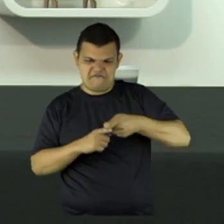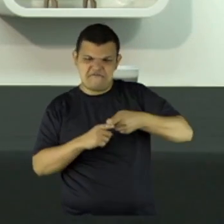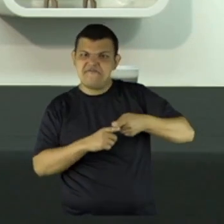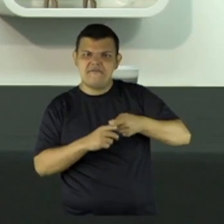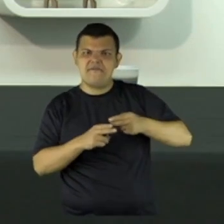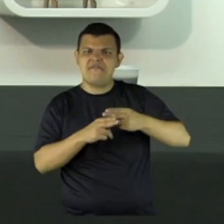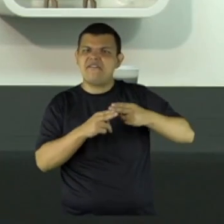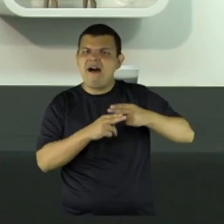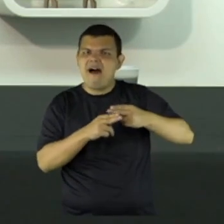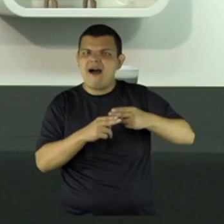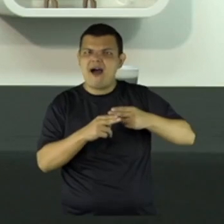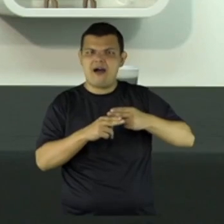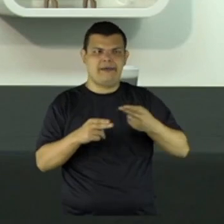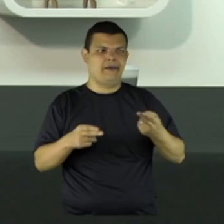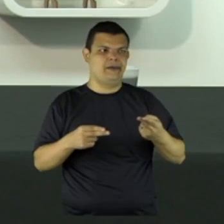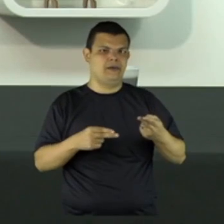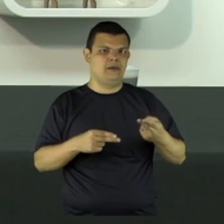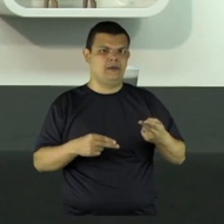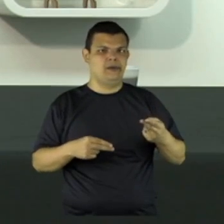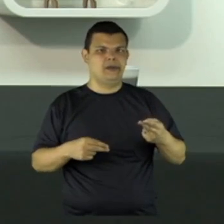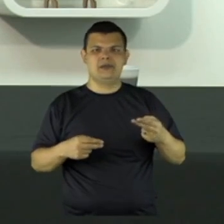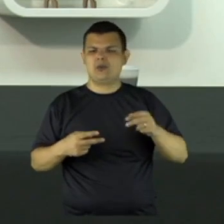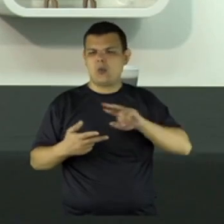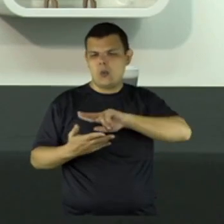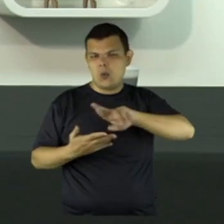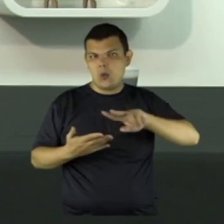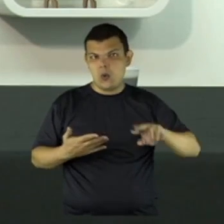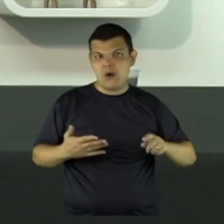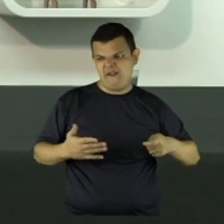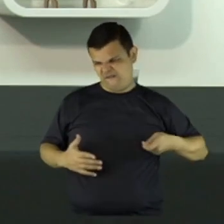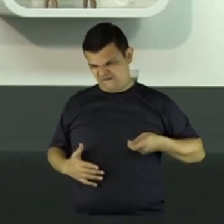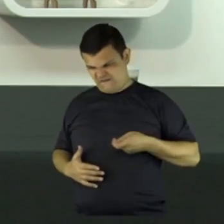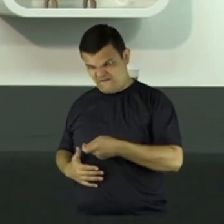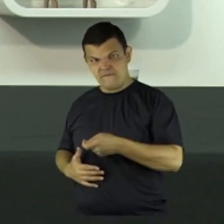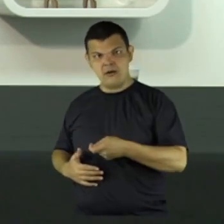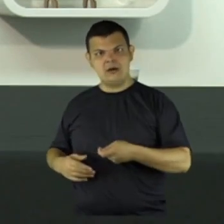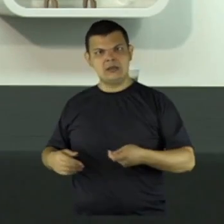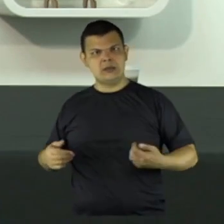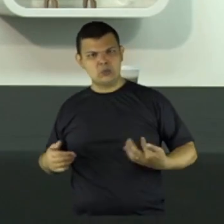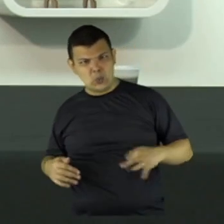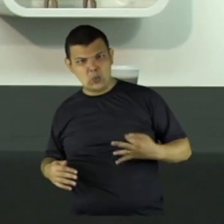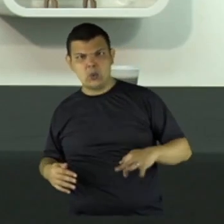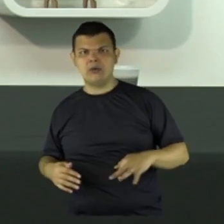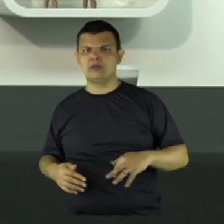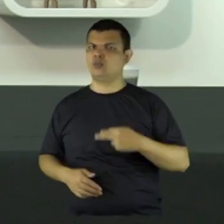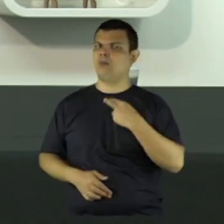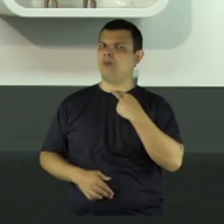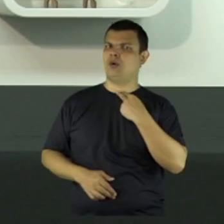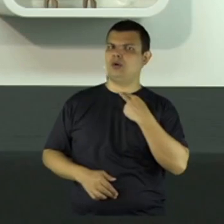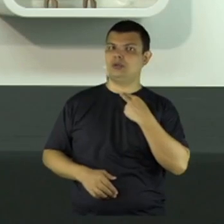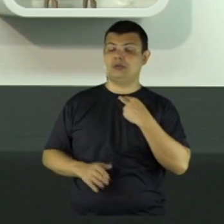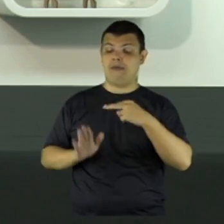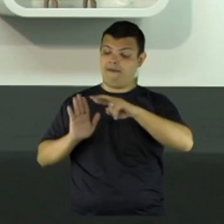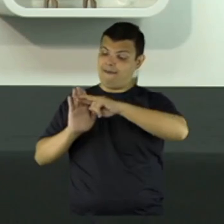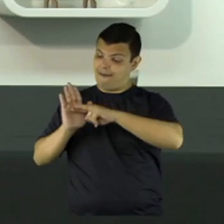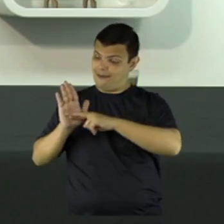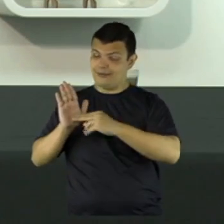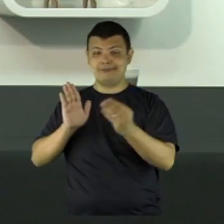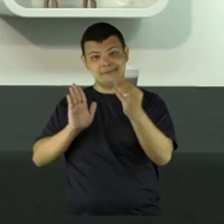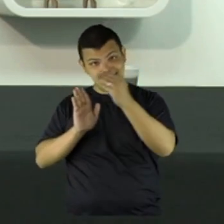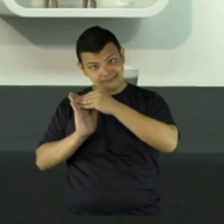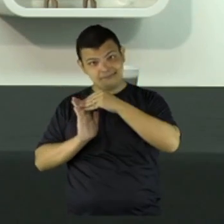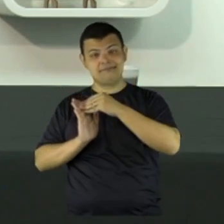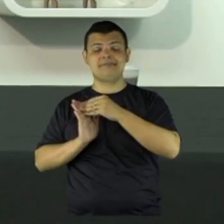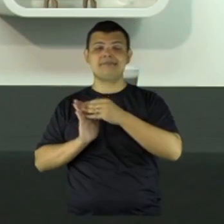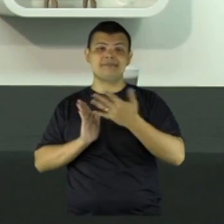facas, não pode utilizar objetos que possam ferir a pessoa. Então, tudo isso a regra define. E a regra